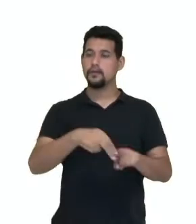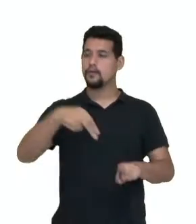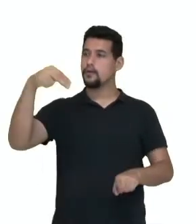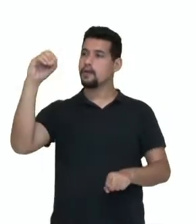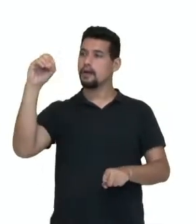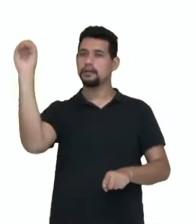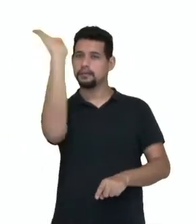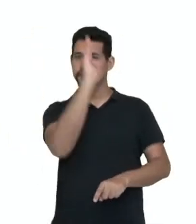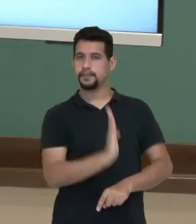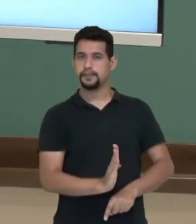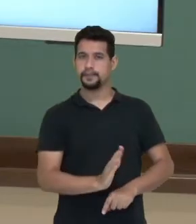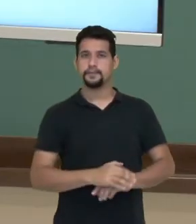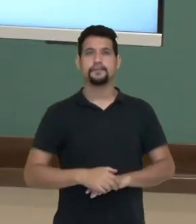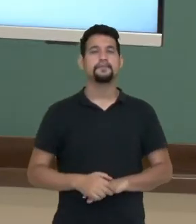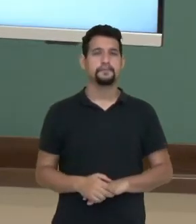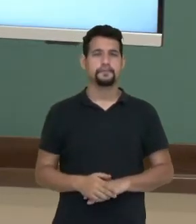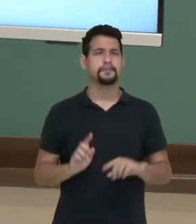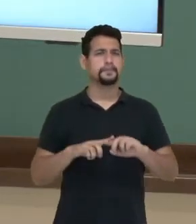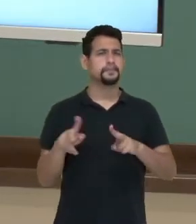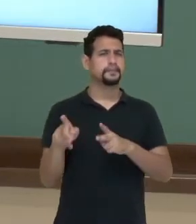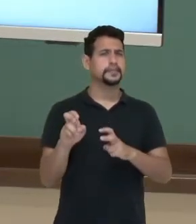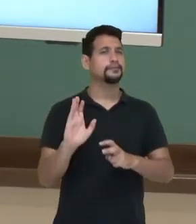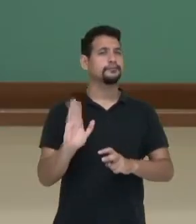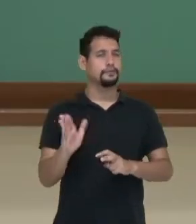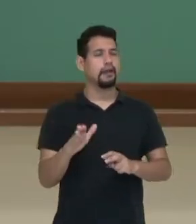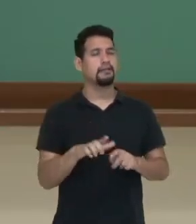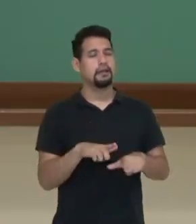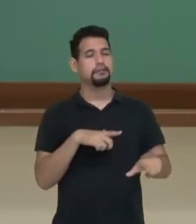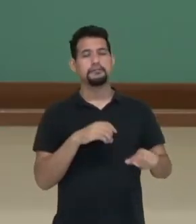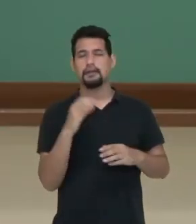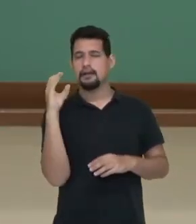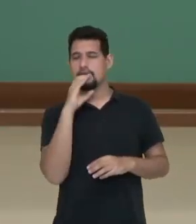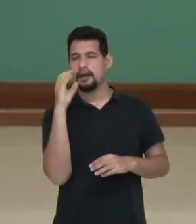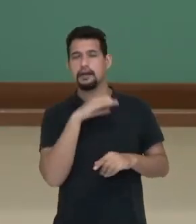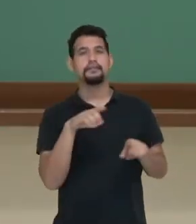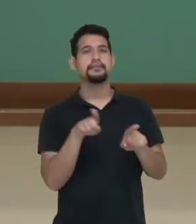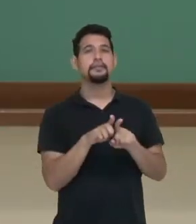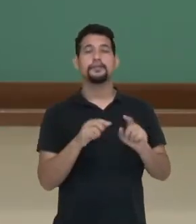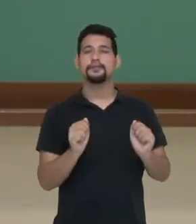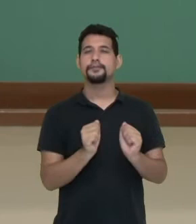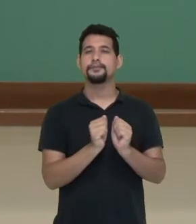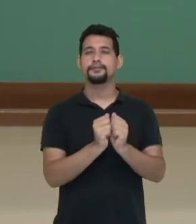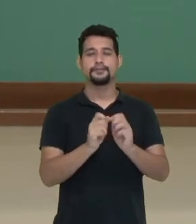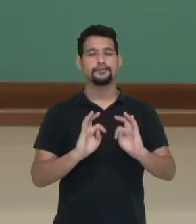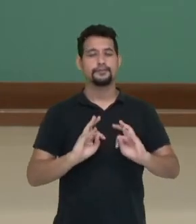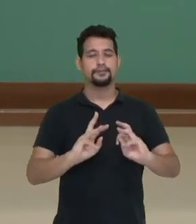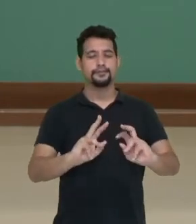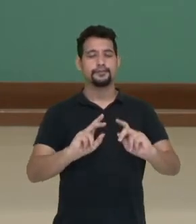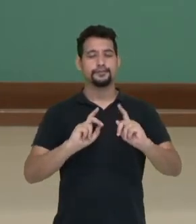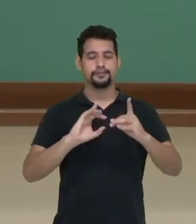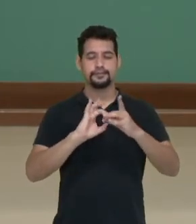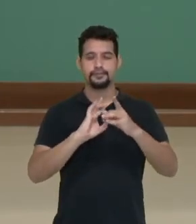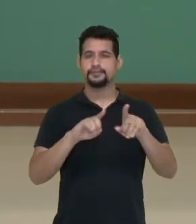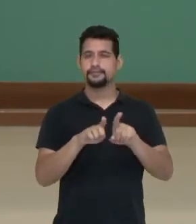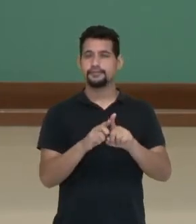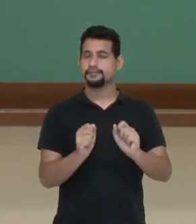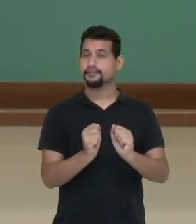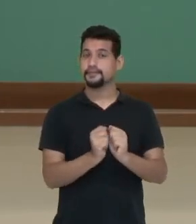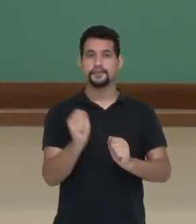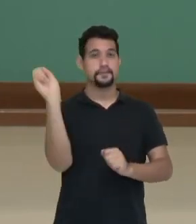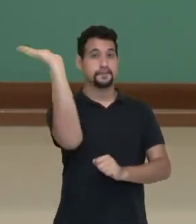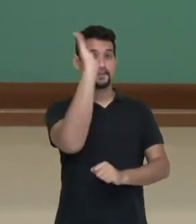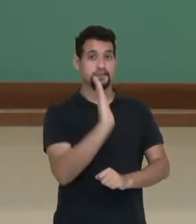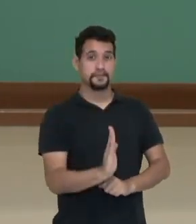nordeste do Brasil. Então veja que ele já atua de imediato para garantir toda a integração territorial do